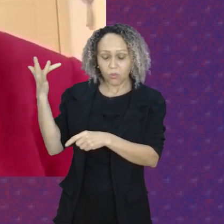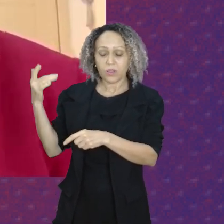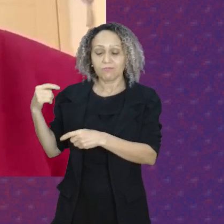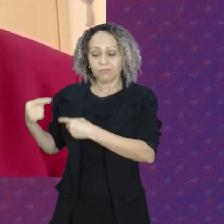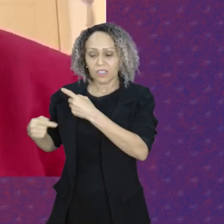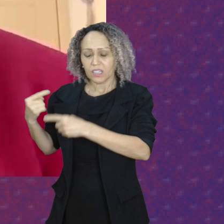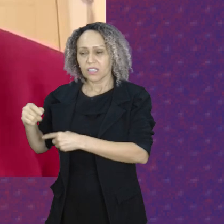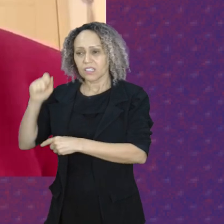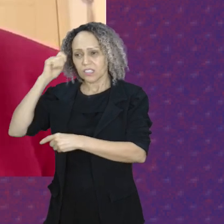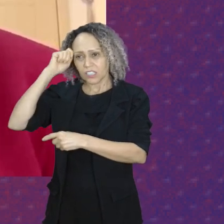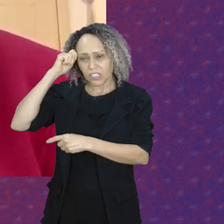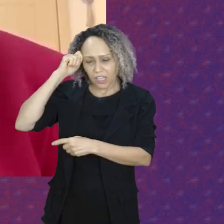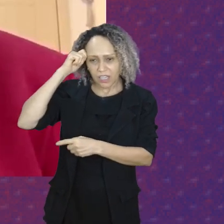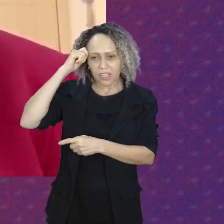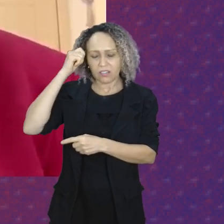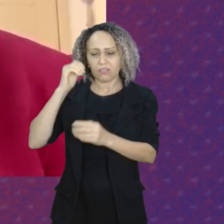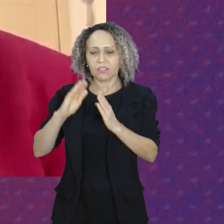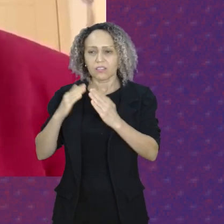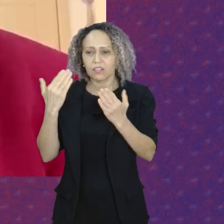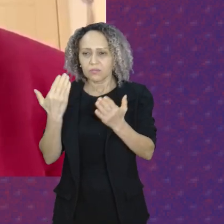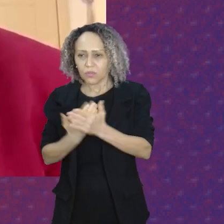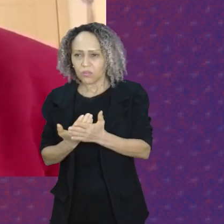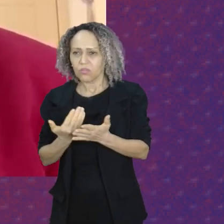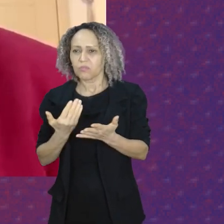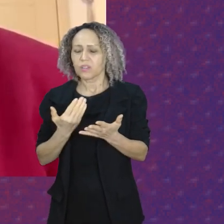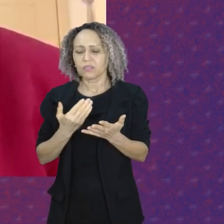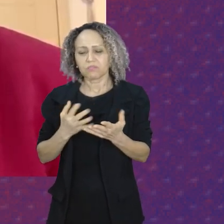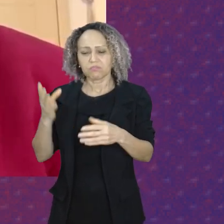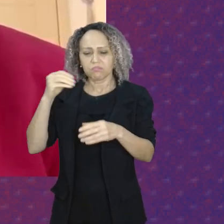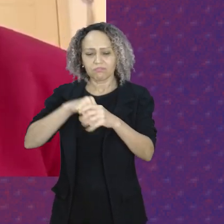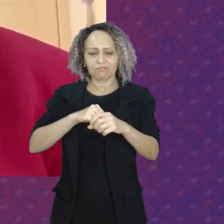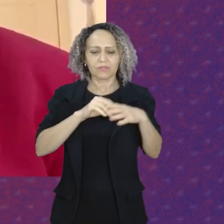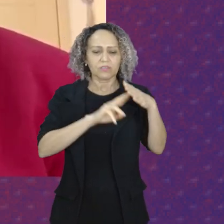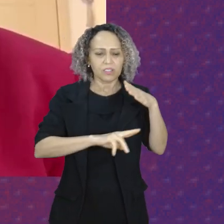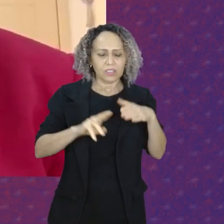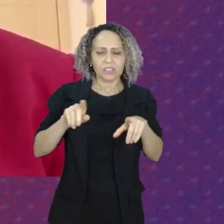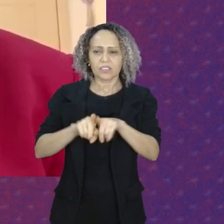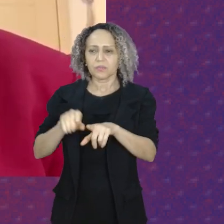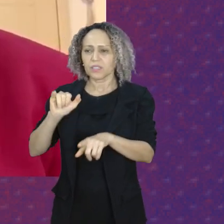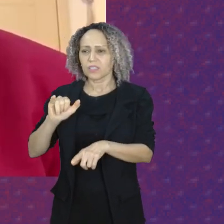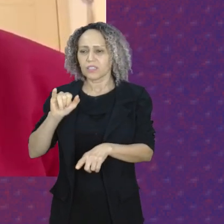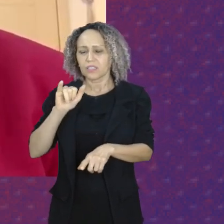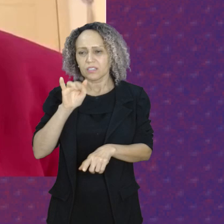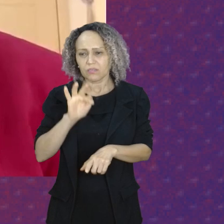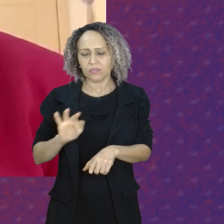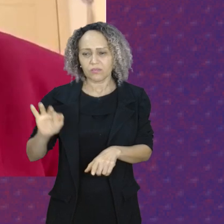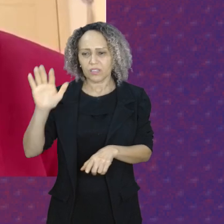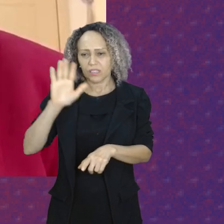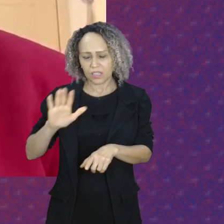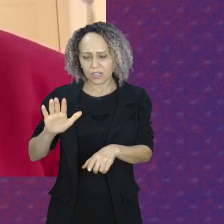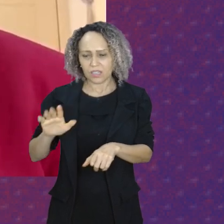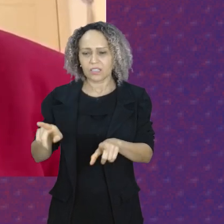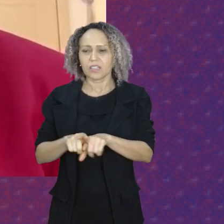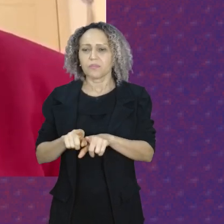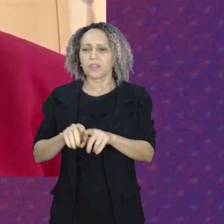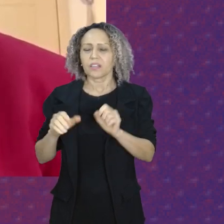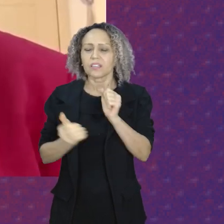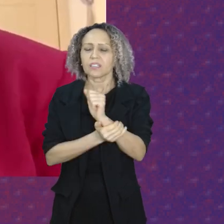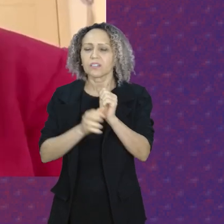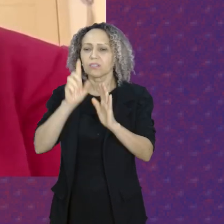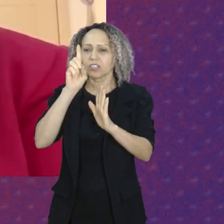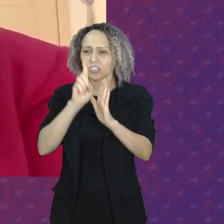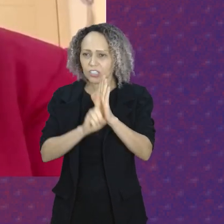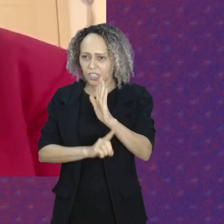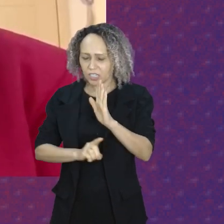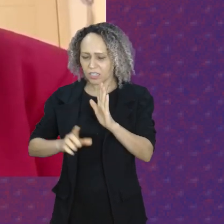em universidades e institutos federais. Foram garantidos também direitos dos remanescentes dos quilombos,